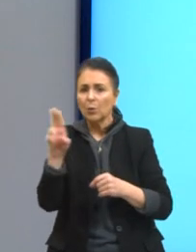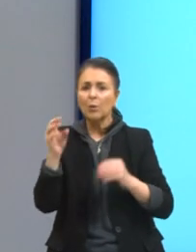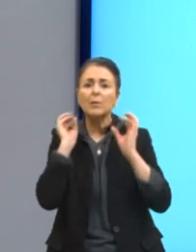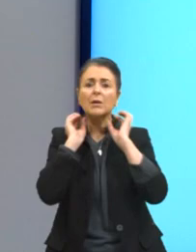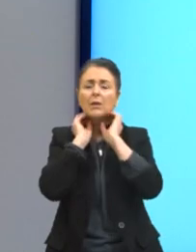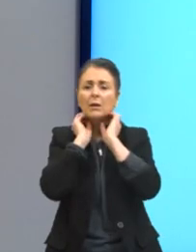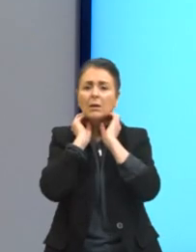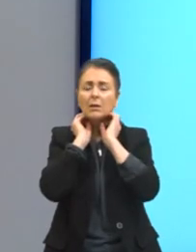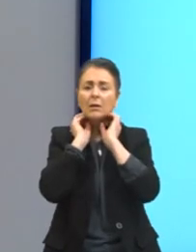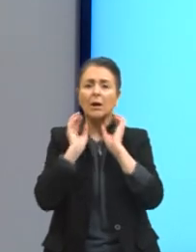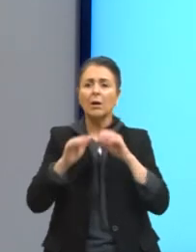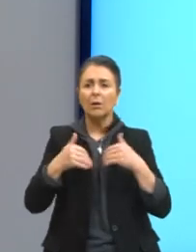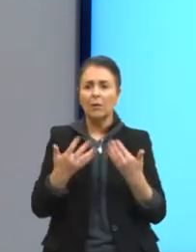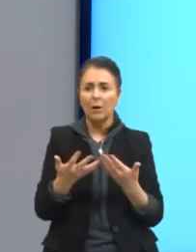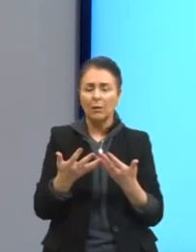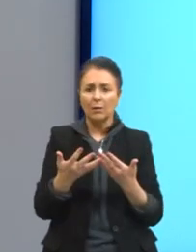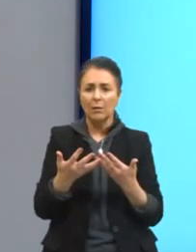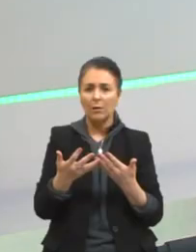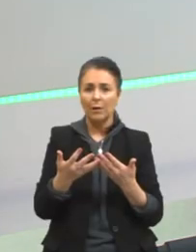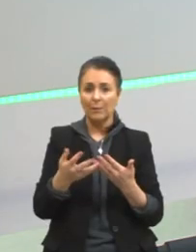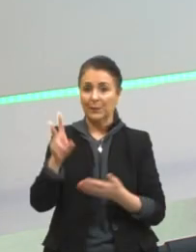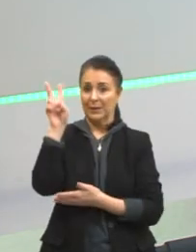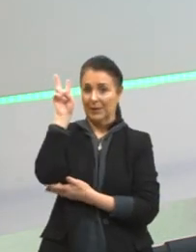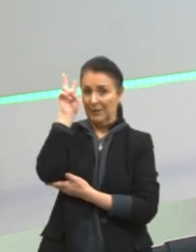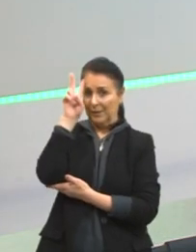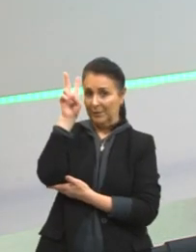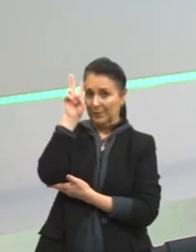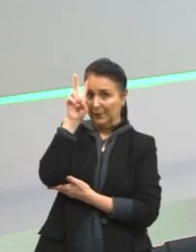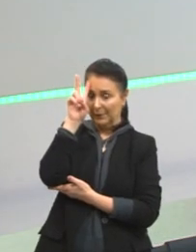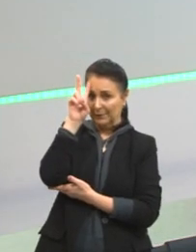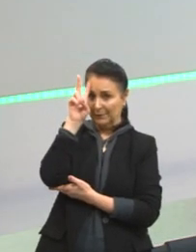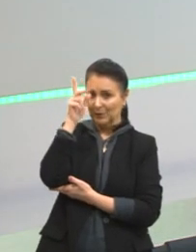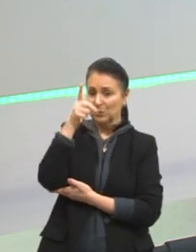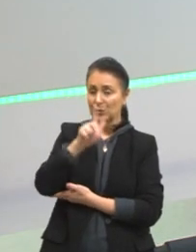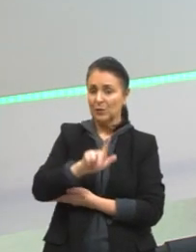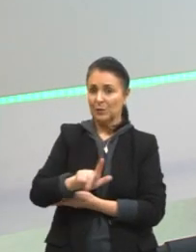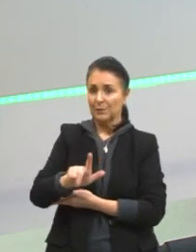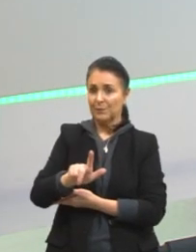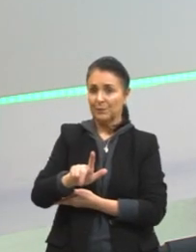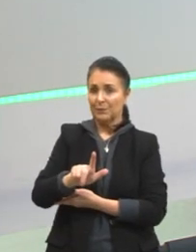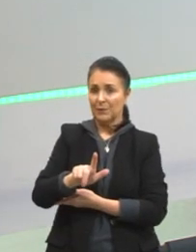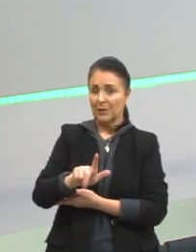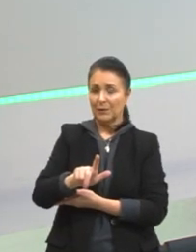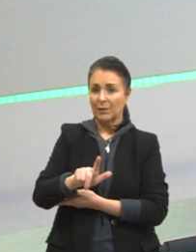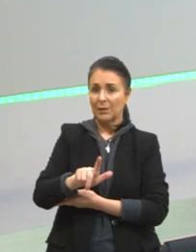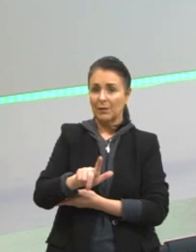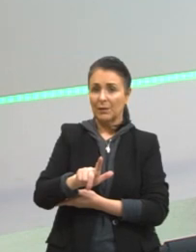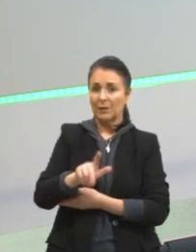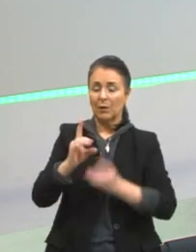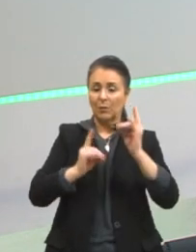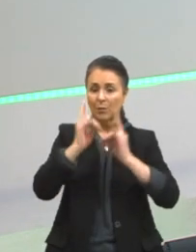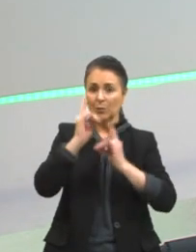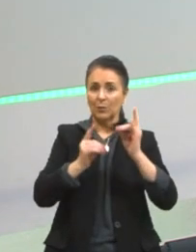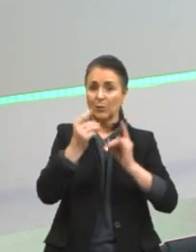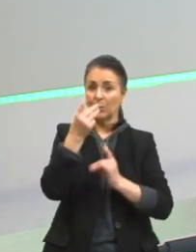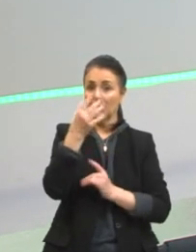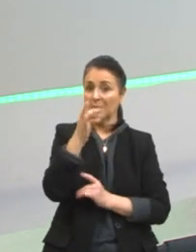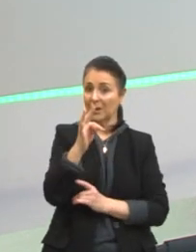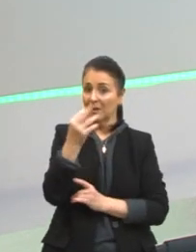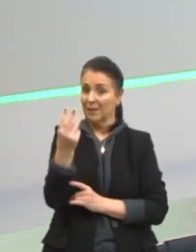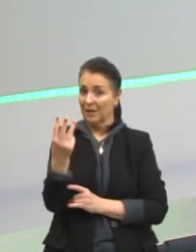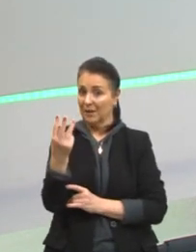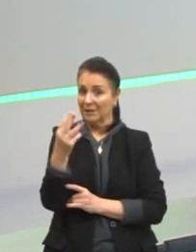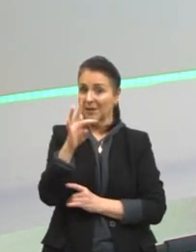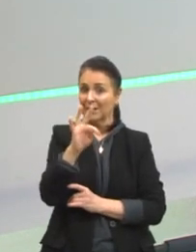gente é só para lembrar e cadê cadê o hormônio T3 T4